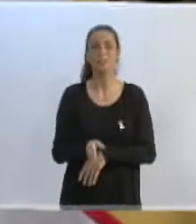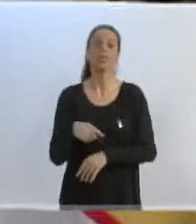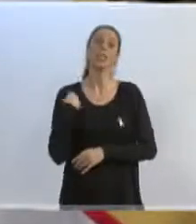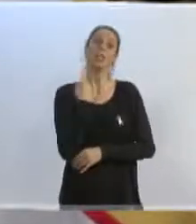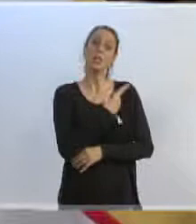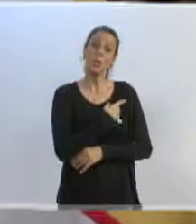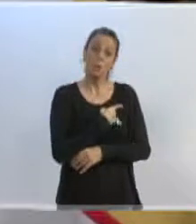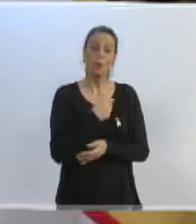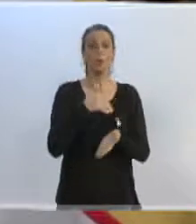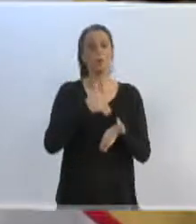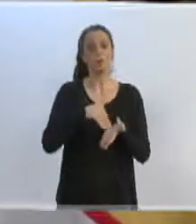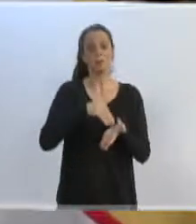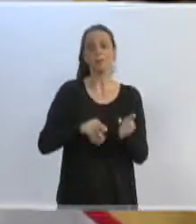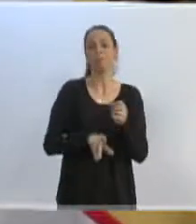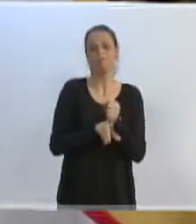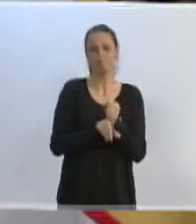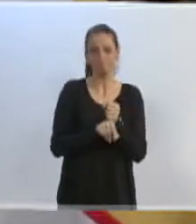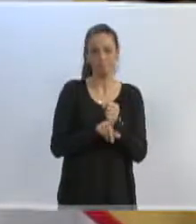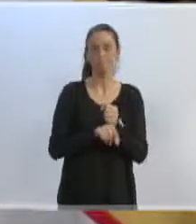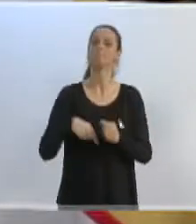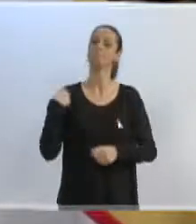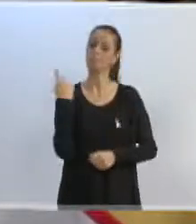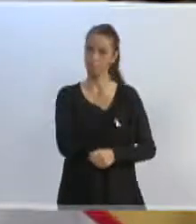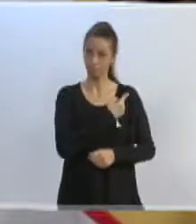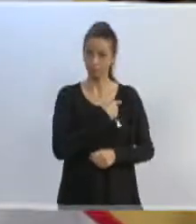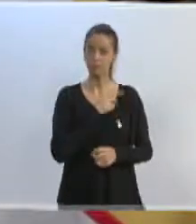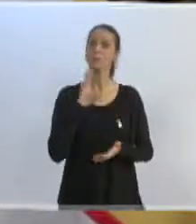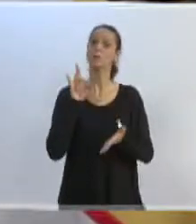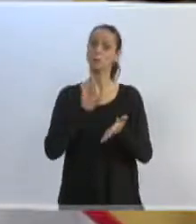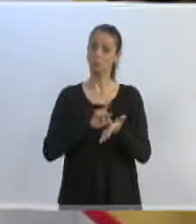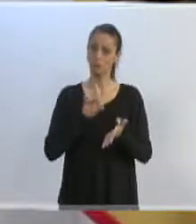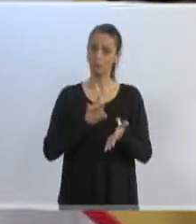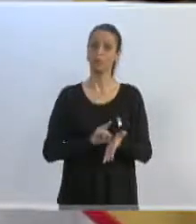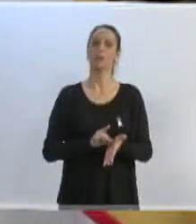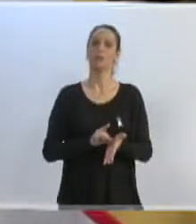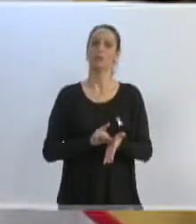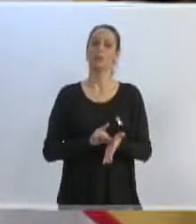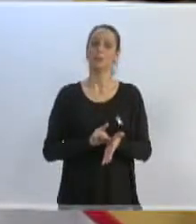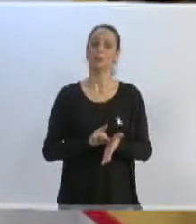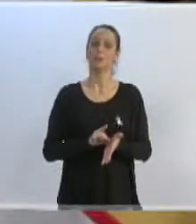enquanto Secretaria de Educação, estamos, dentro das nossas